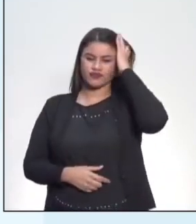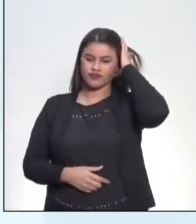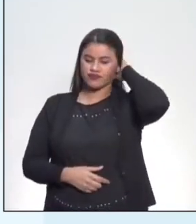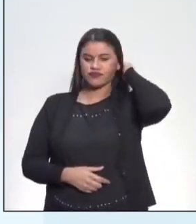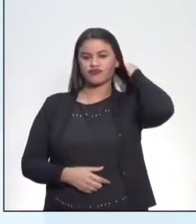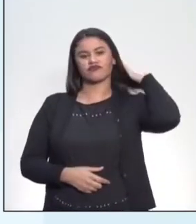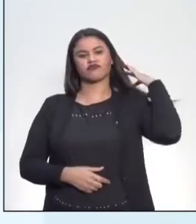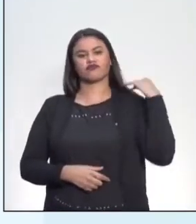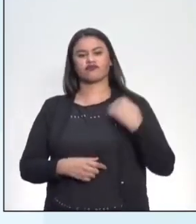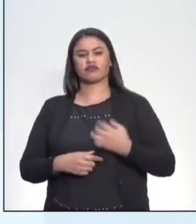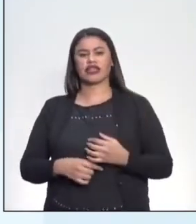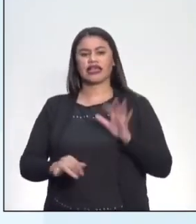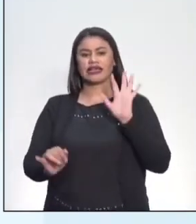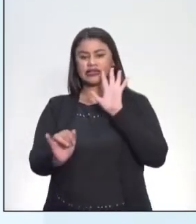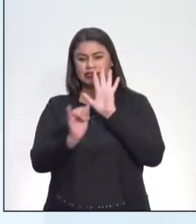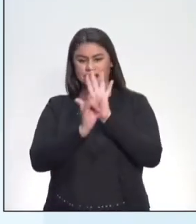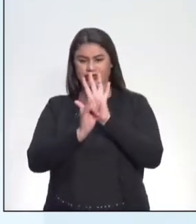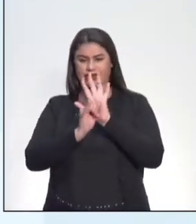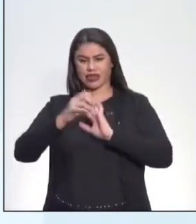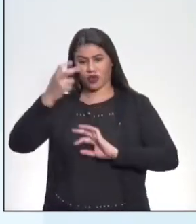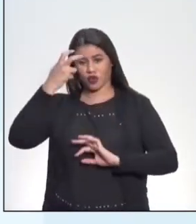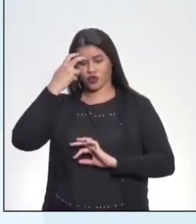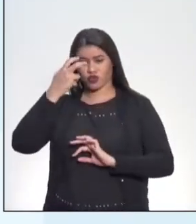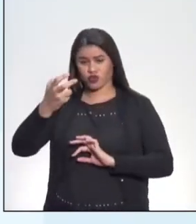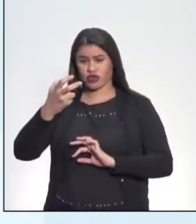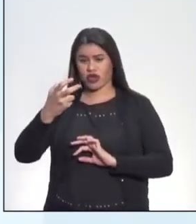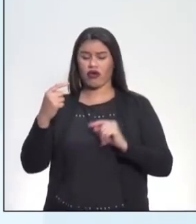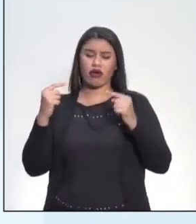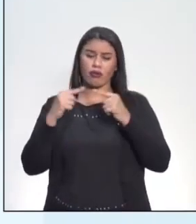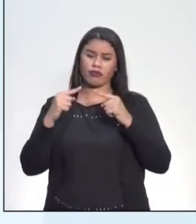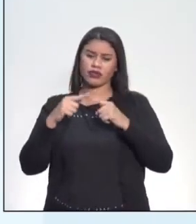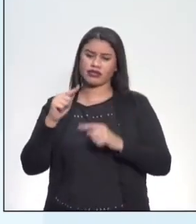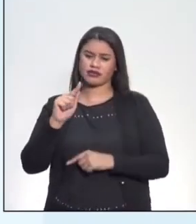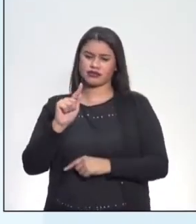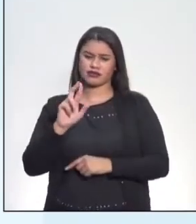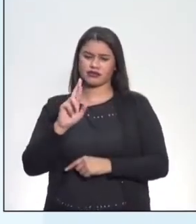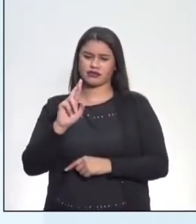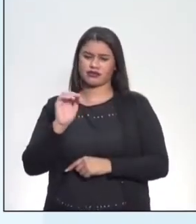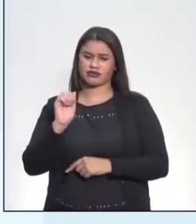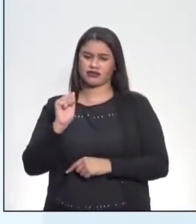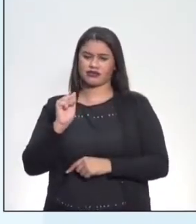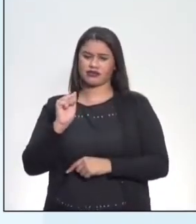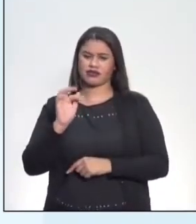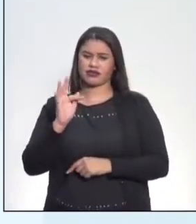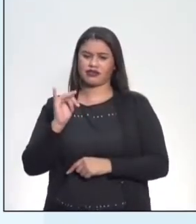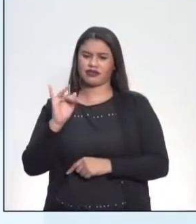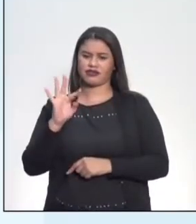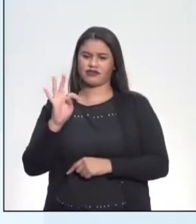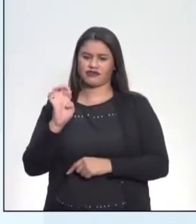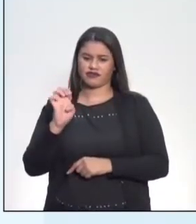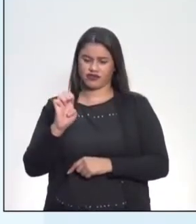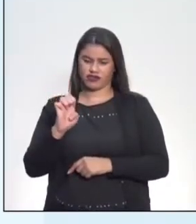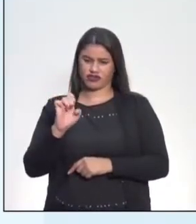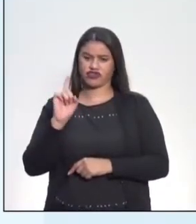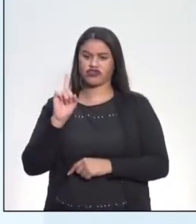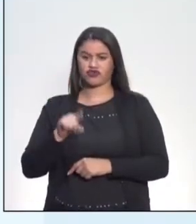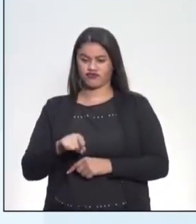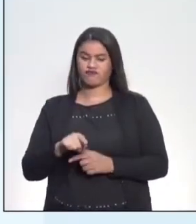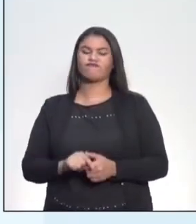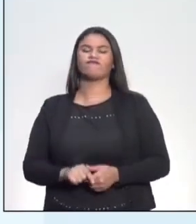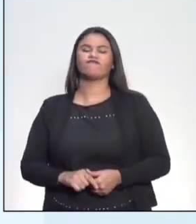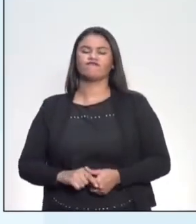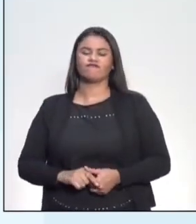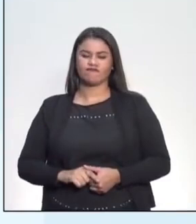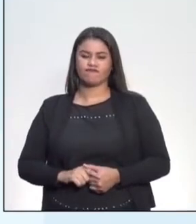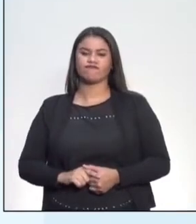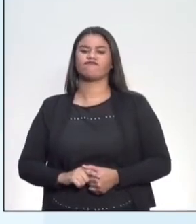que é identidade cultural? Tá? Tem tudo a ver com o grafite que a gente falou ainda agora, né, Fernanda? Tá? Essa questão aí da identidade cultural. O